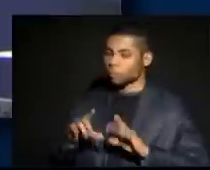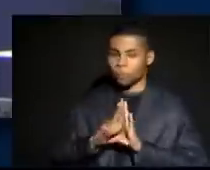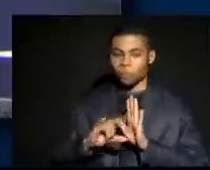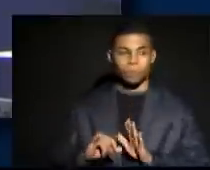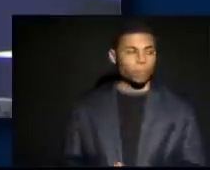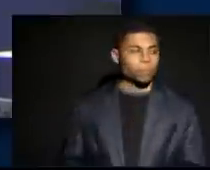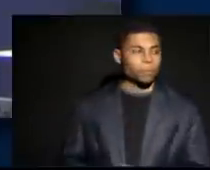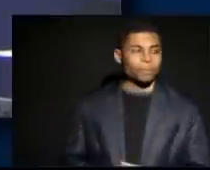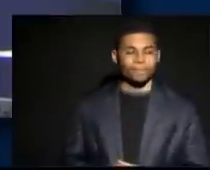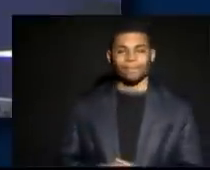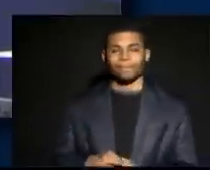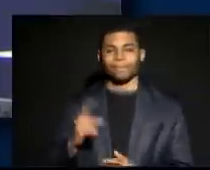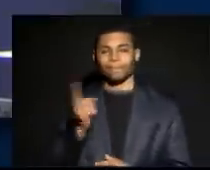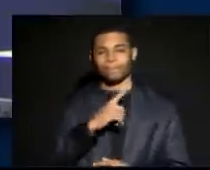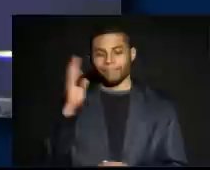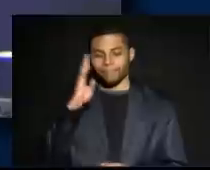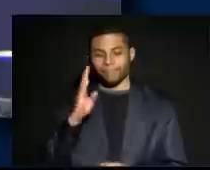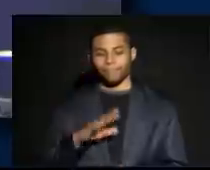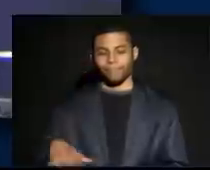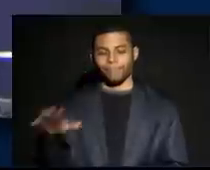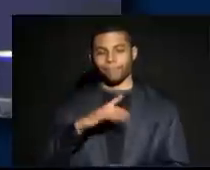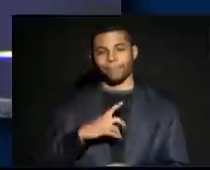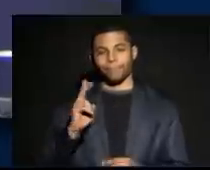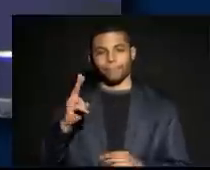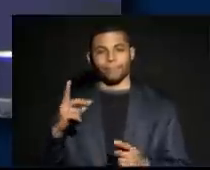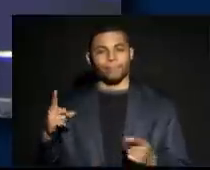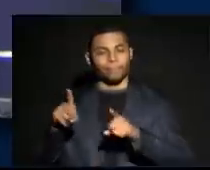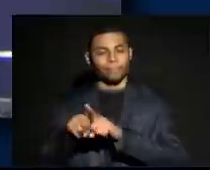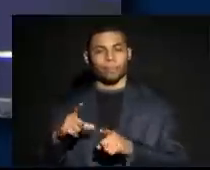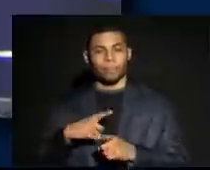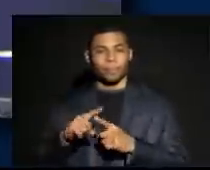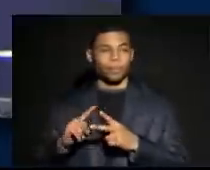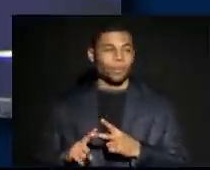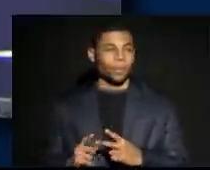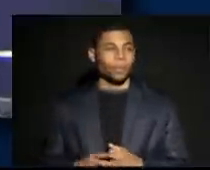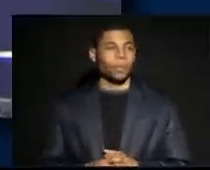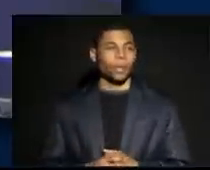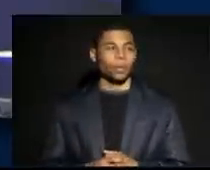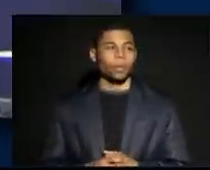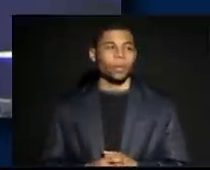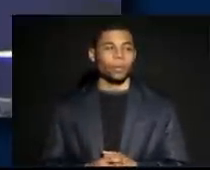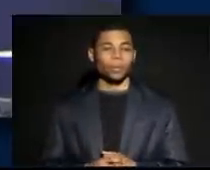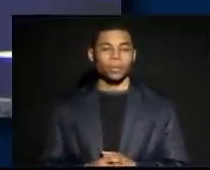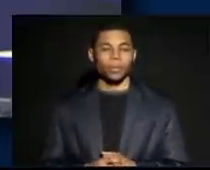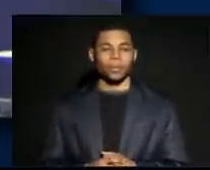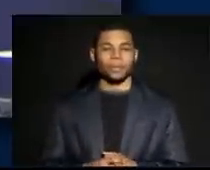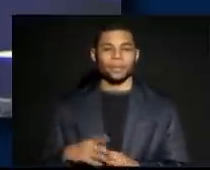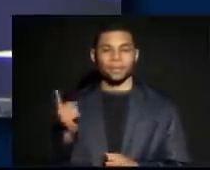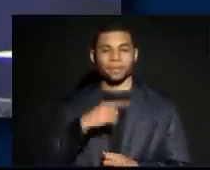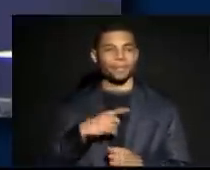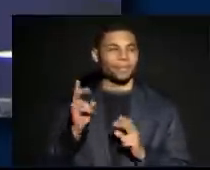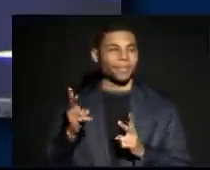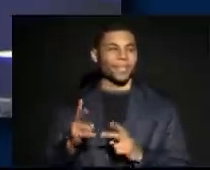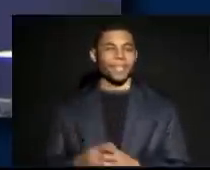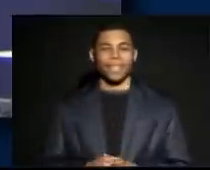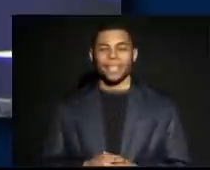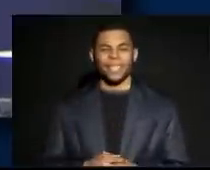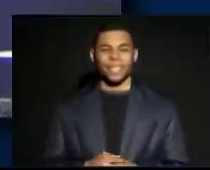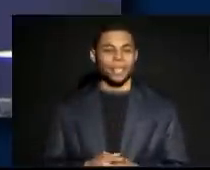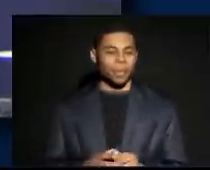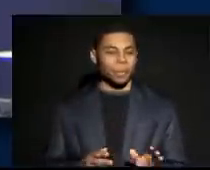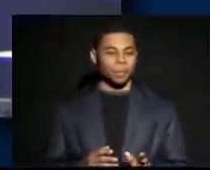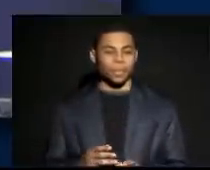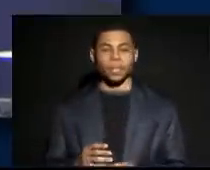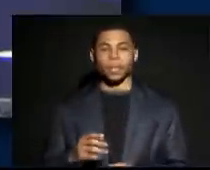né para qualquer agenda andar no Brasil o e as relações entre esses dois poderes vieram mudando muito ao longo dos últimos anos né se você